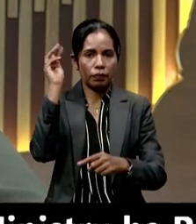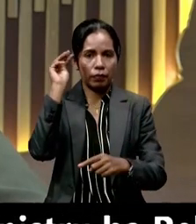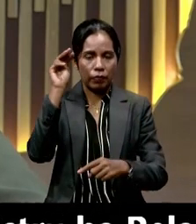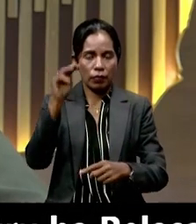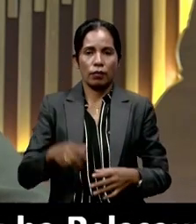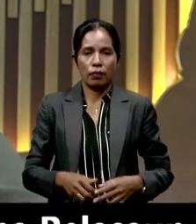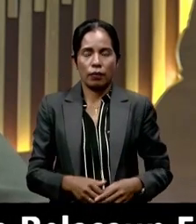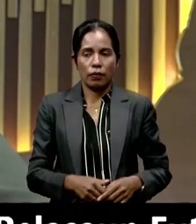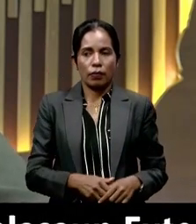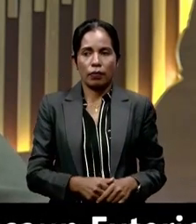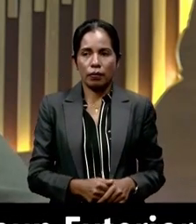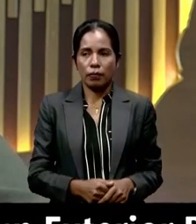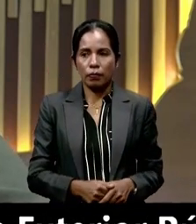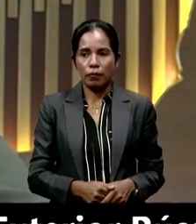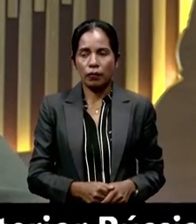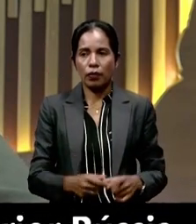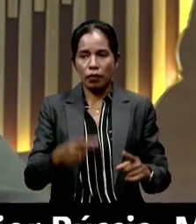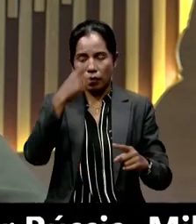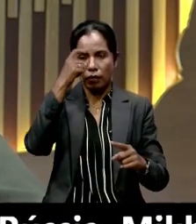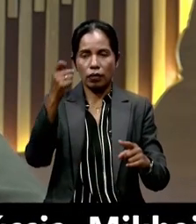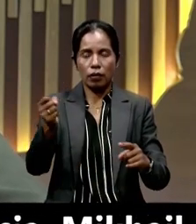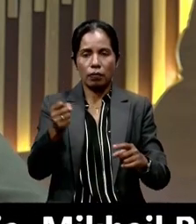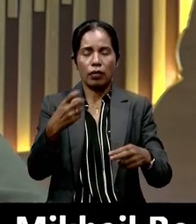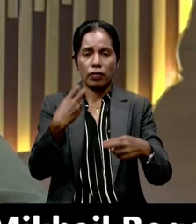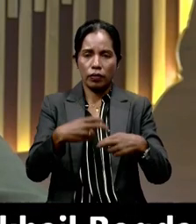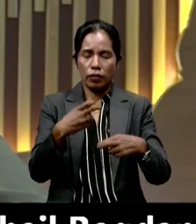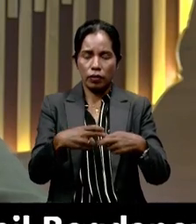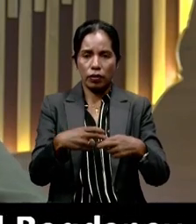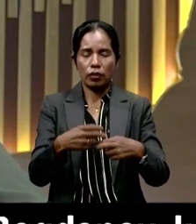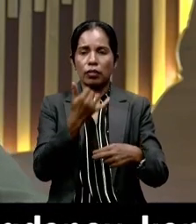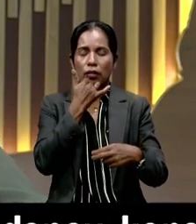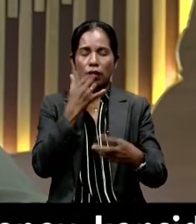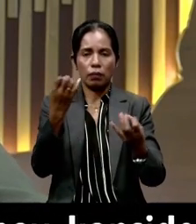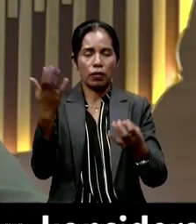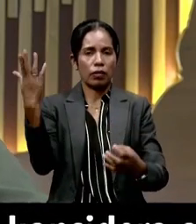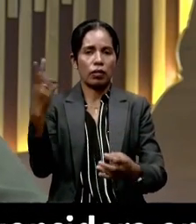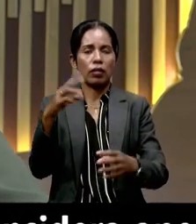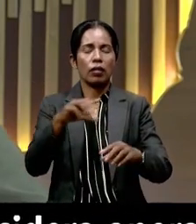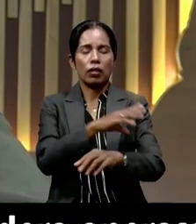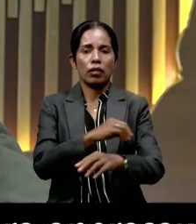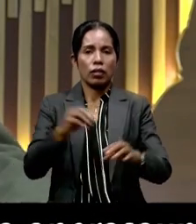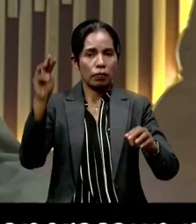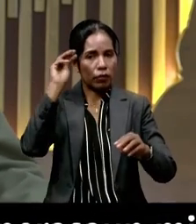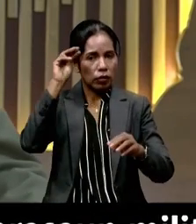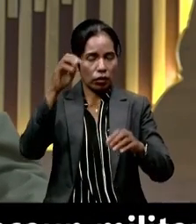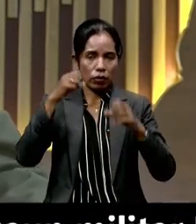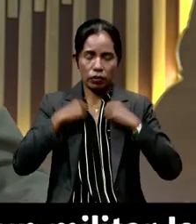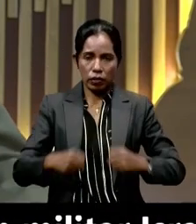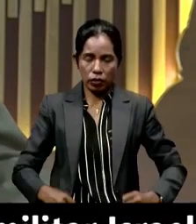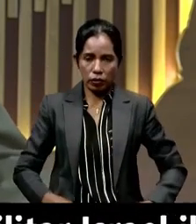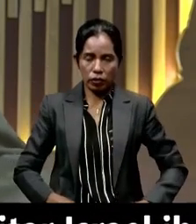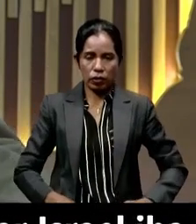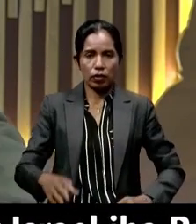e também falha barak e setor saúde falha barak grave